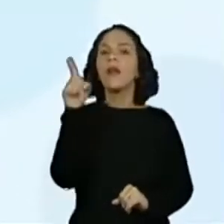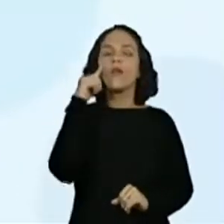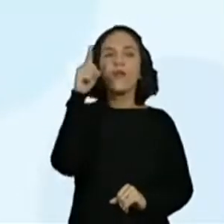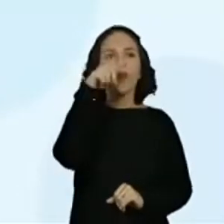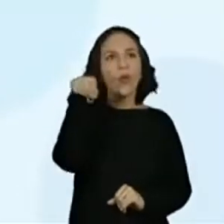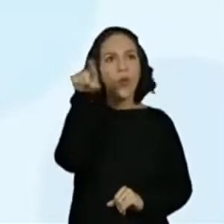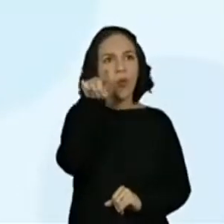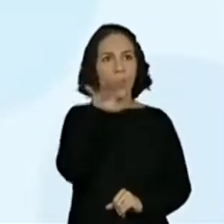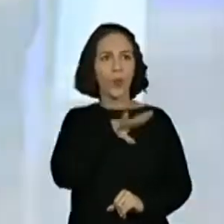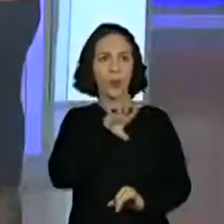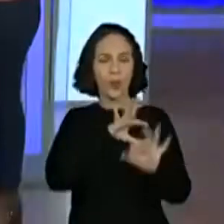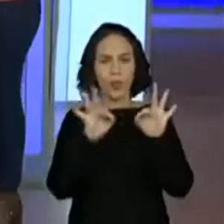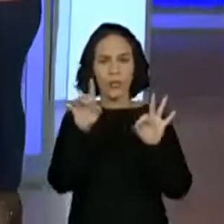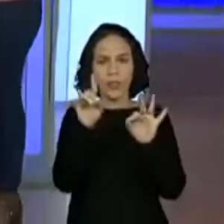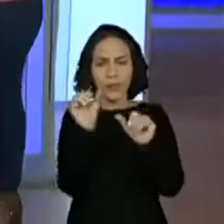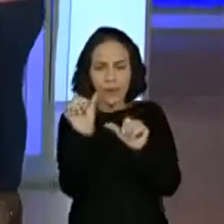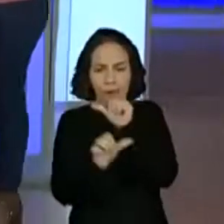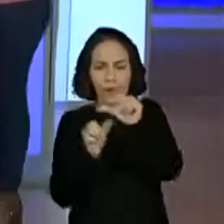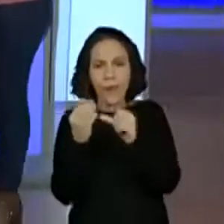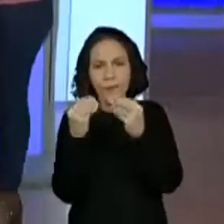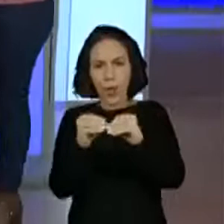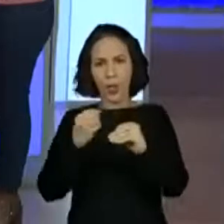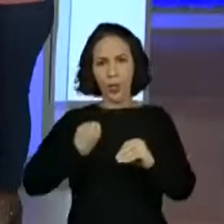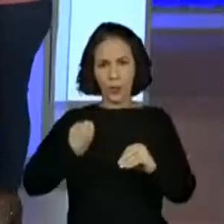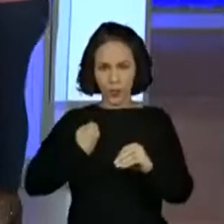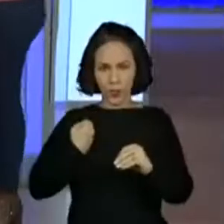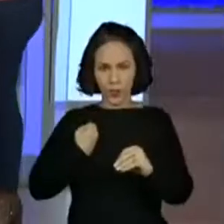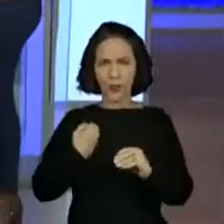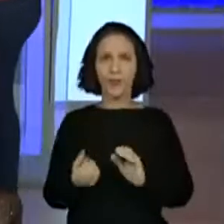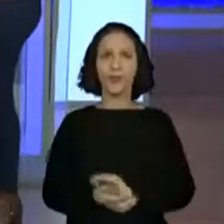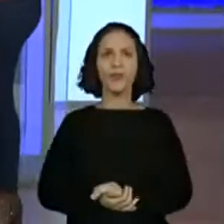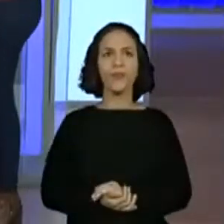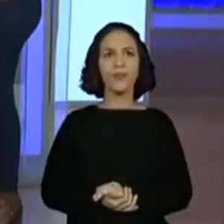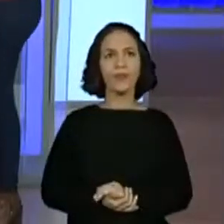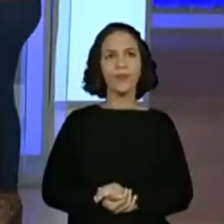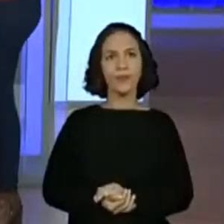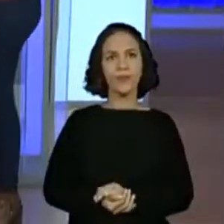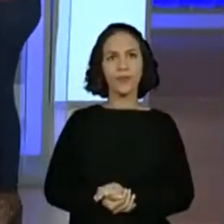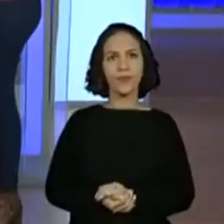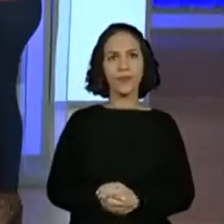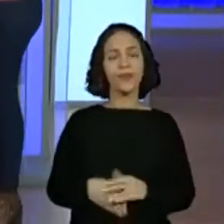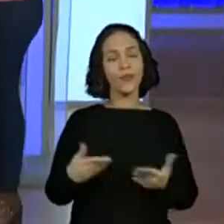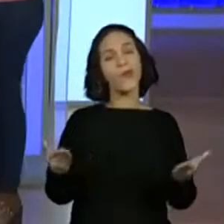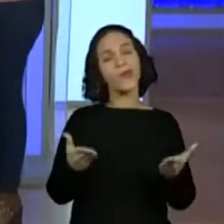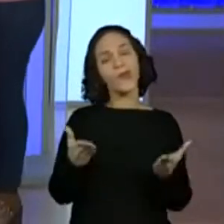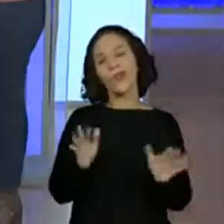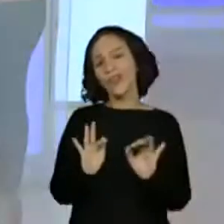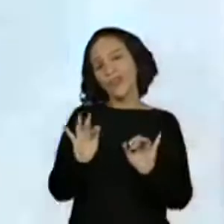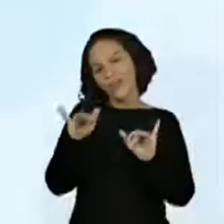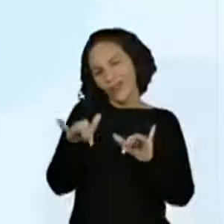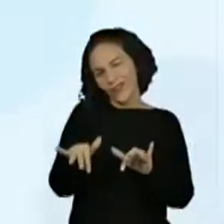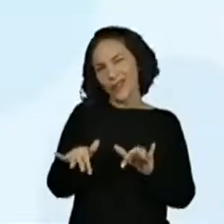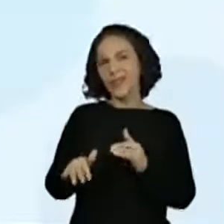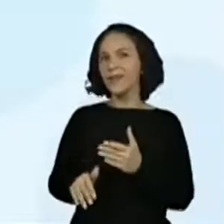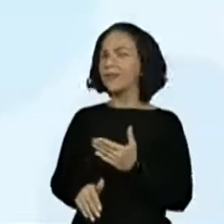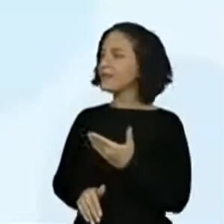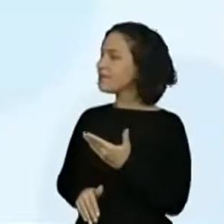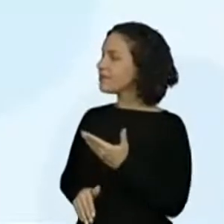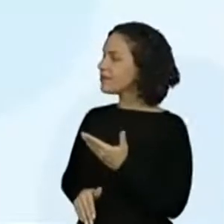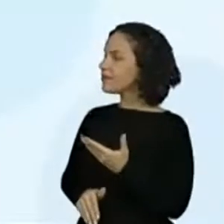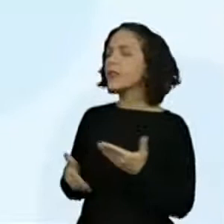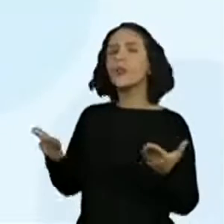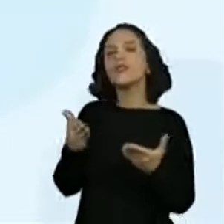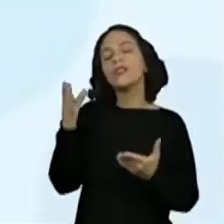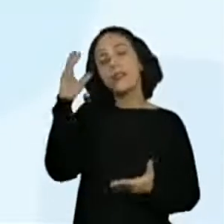por extenso, ok? E nós vamos passar aí, então, para o nosso finalzinho, lembrando o que